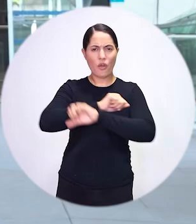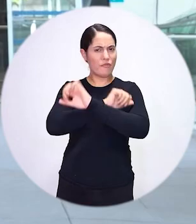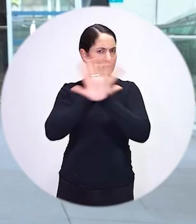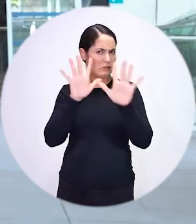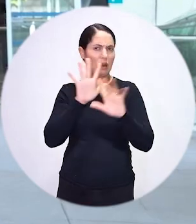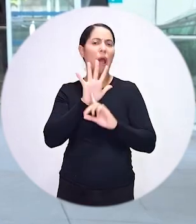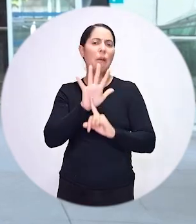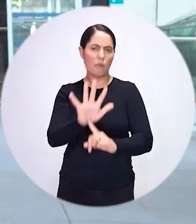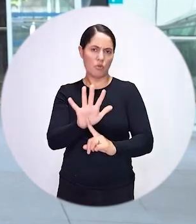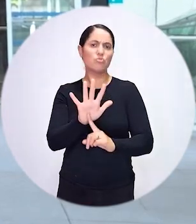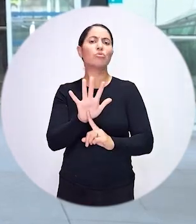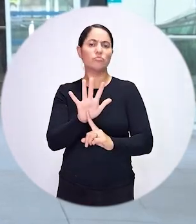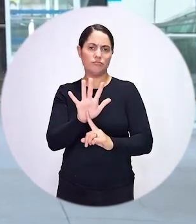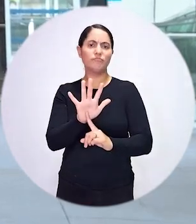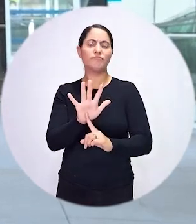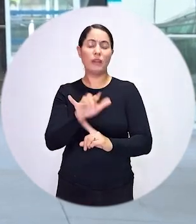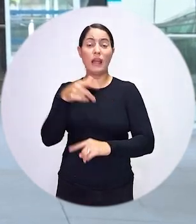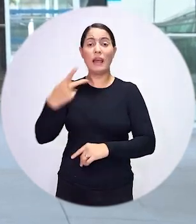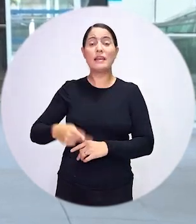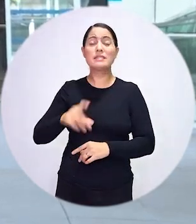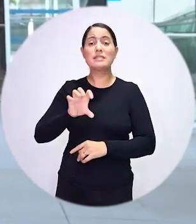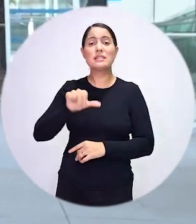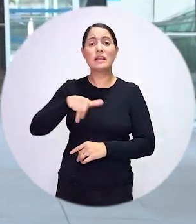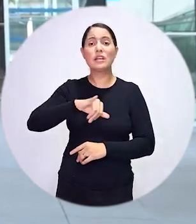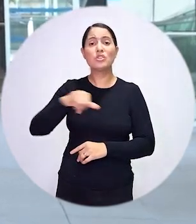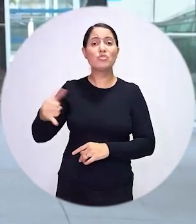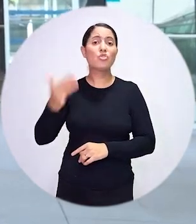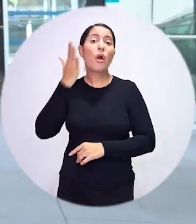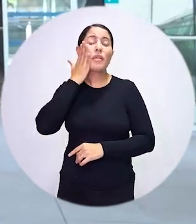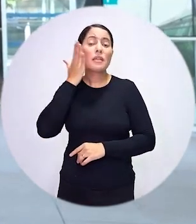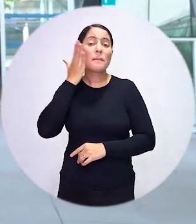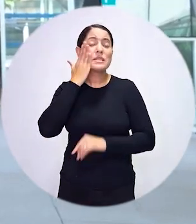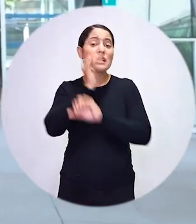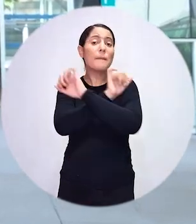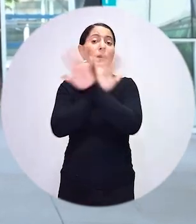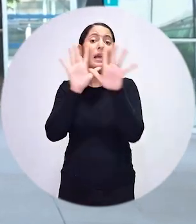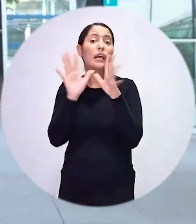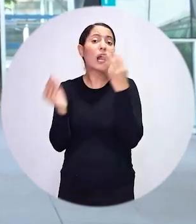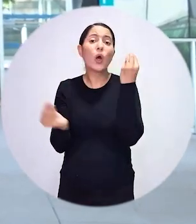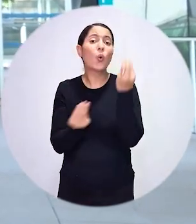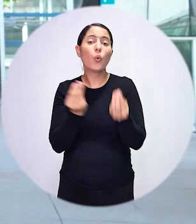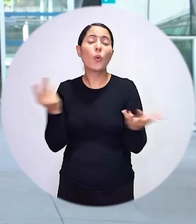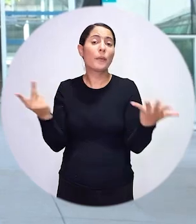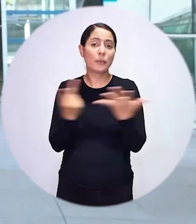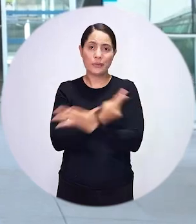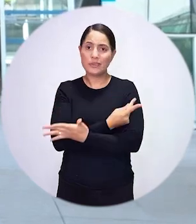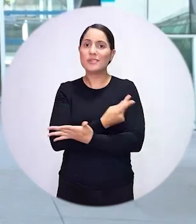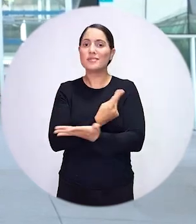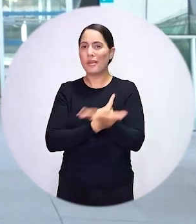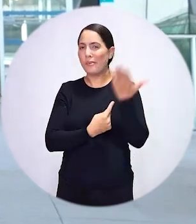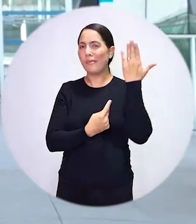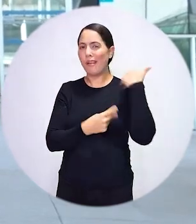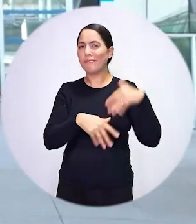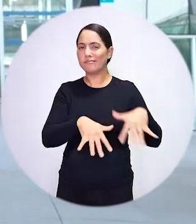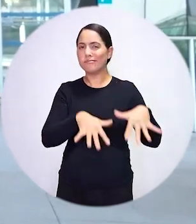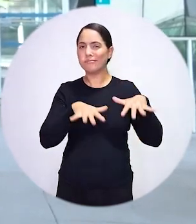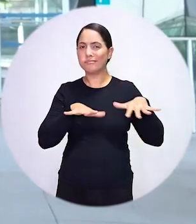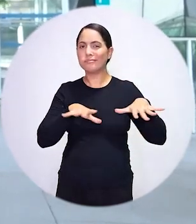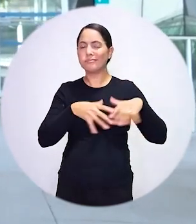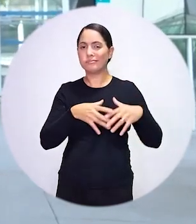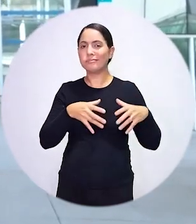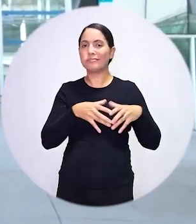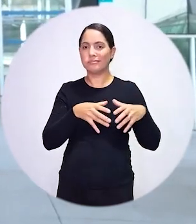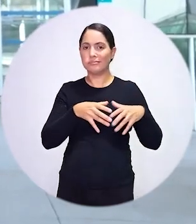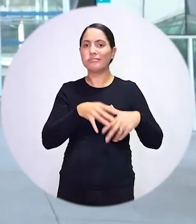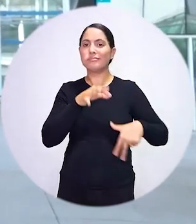relatório bastante detalhado para trazer os fatos de maneira muito fiel aqui ao CNJ, subsidiando, assim,